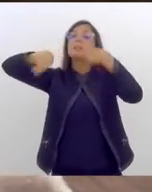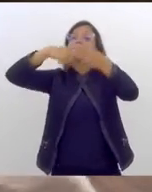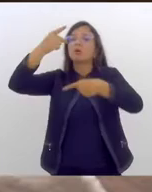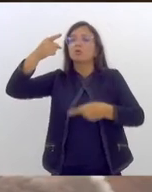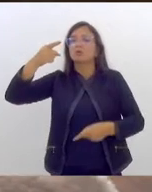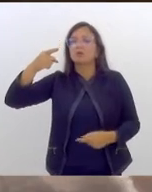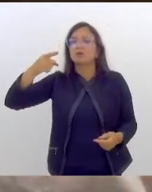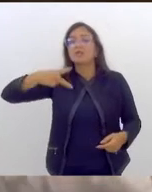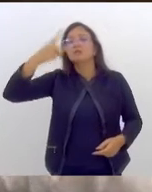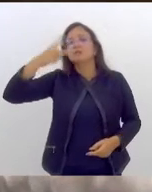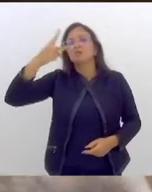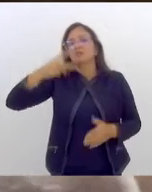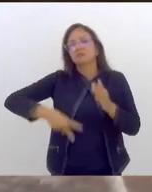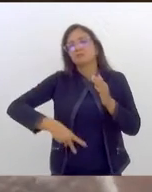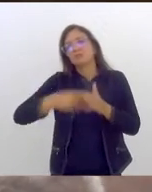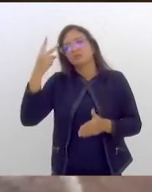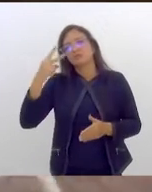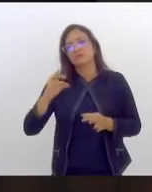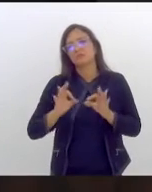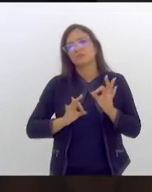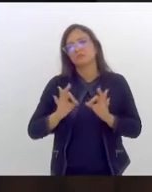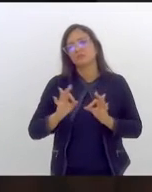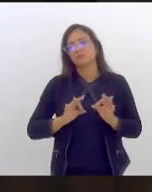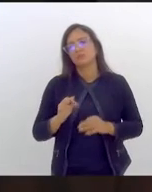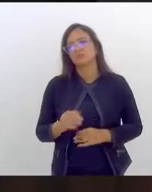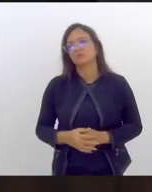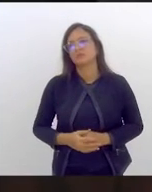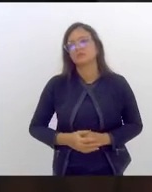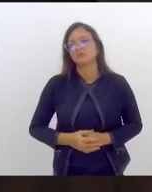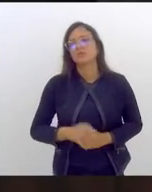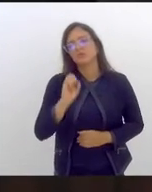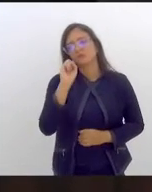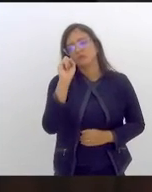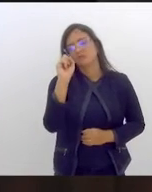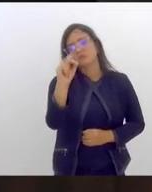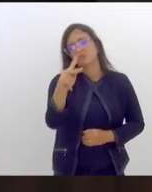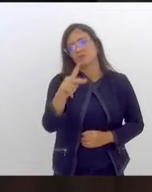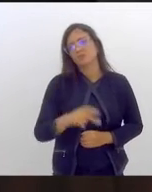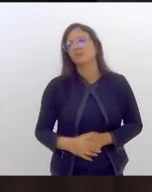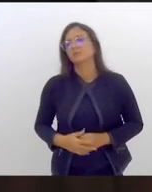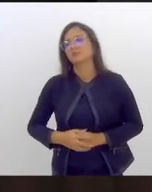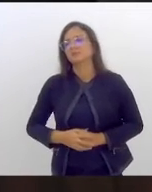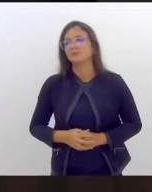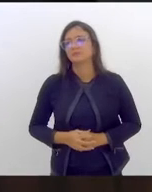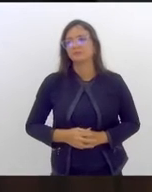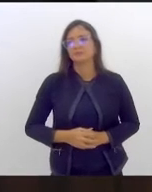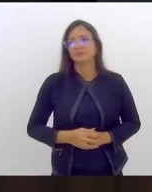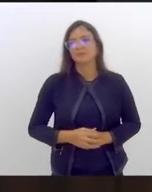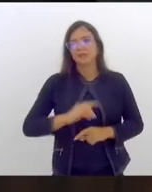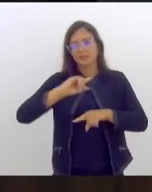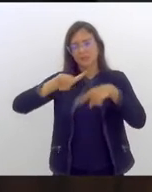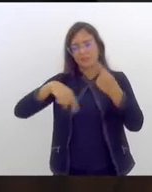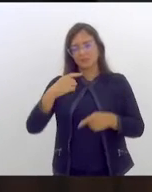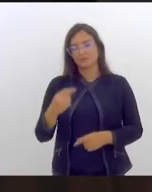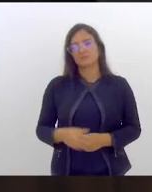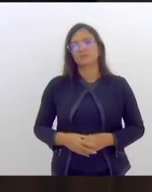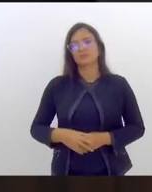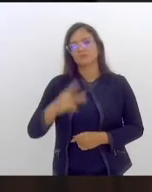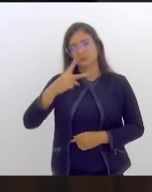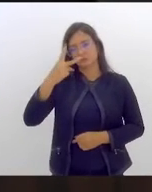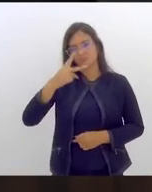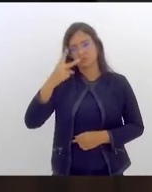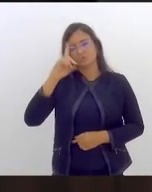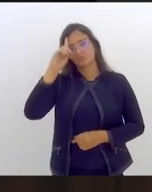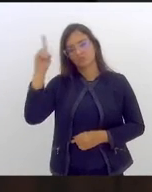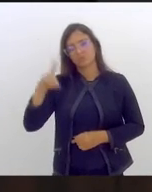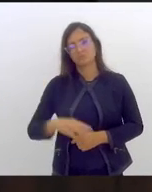termos mais velocidade não volta o segundo dia para discussão então aqui